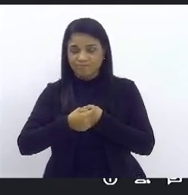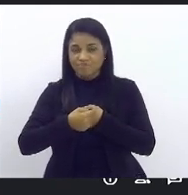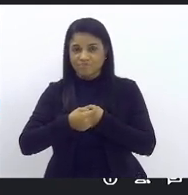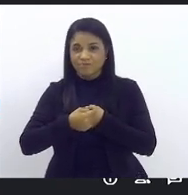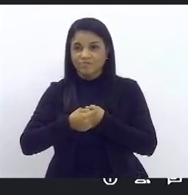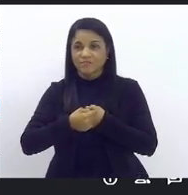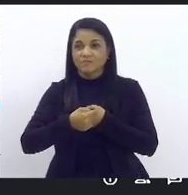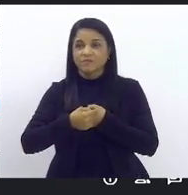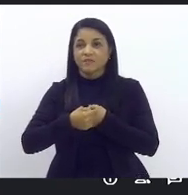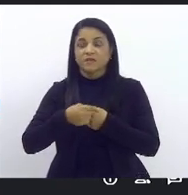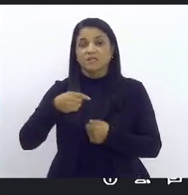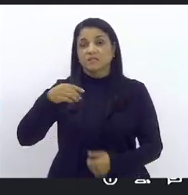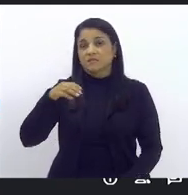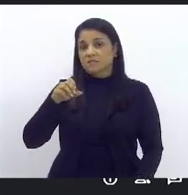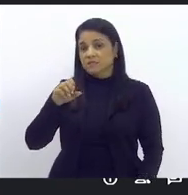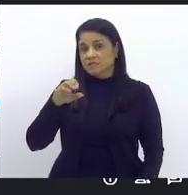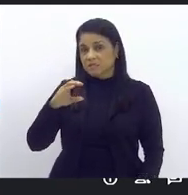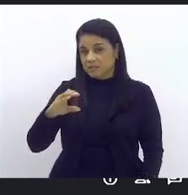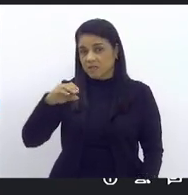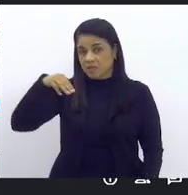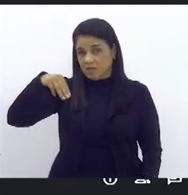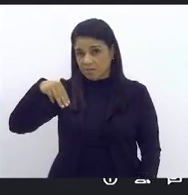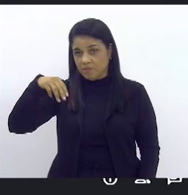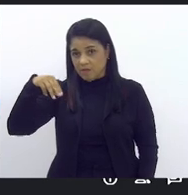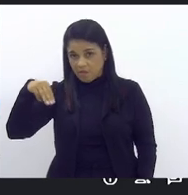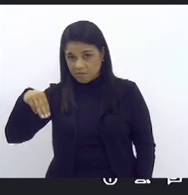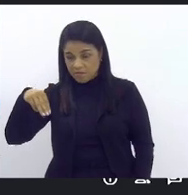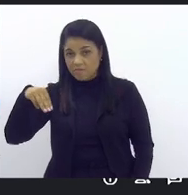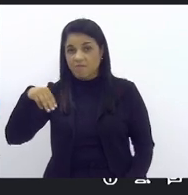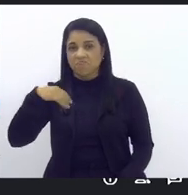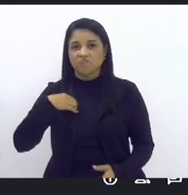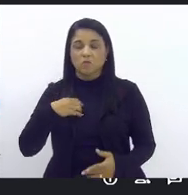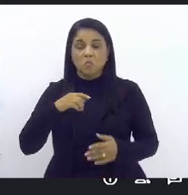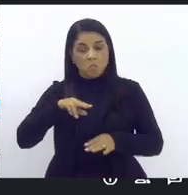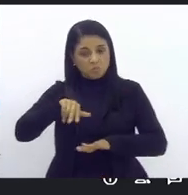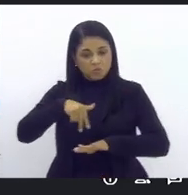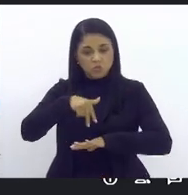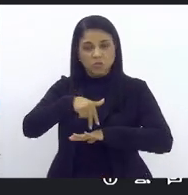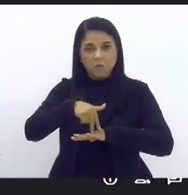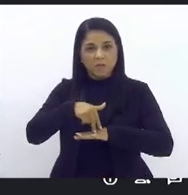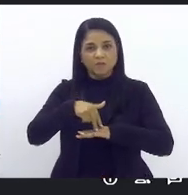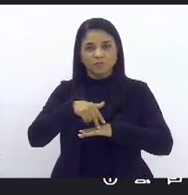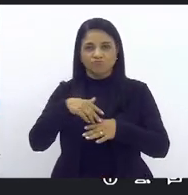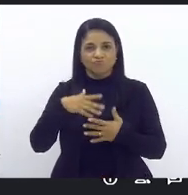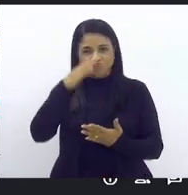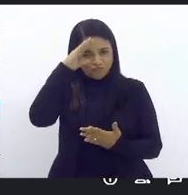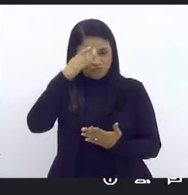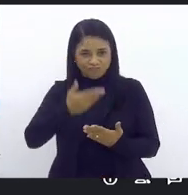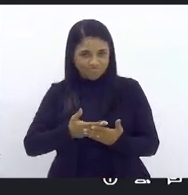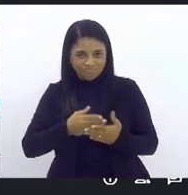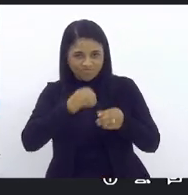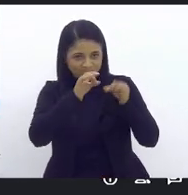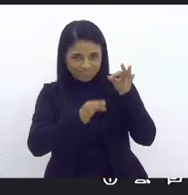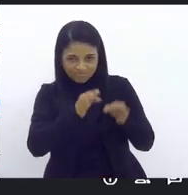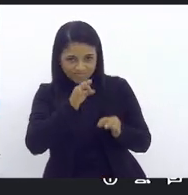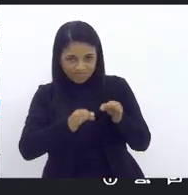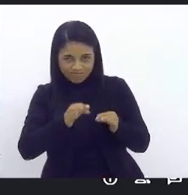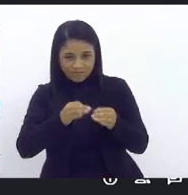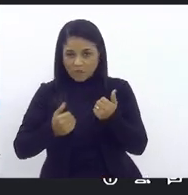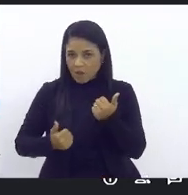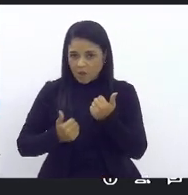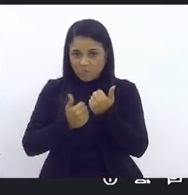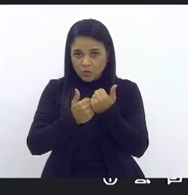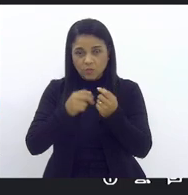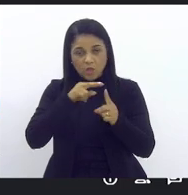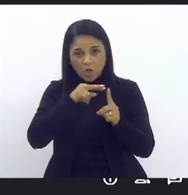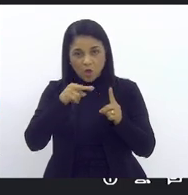dizer, a CNM, se basearia num posicionamento que, de fato, é um posicionamento que não tem sustentação jurídica, data vênia, ao menos sob minha ótica.